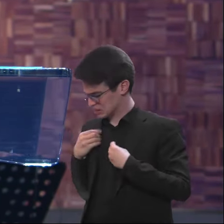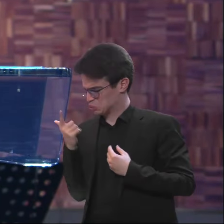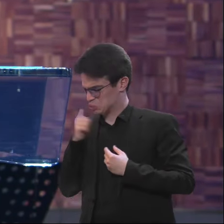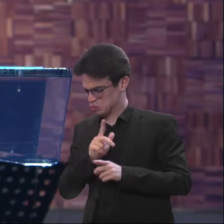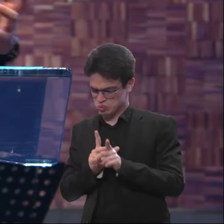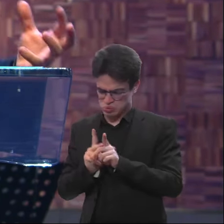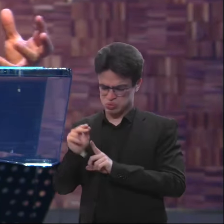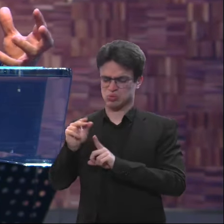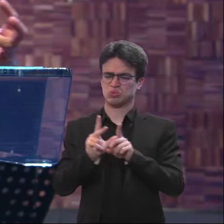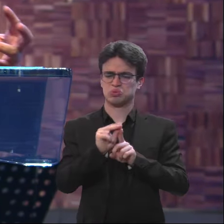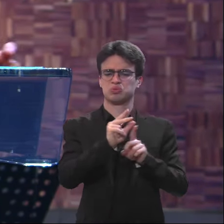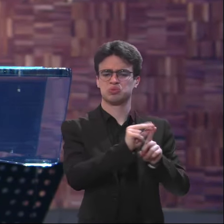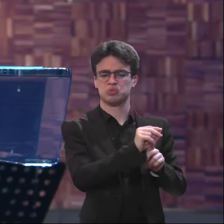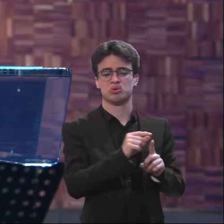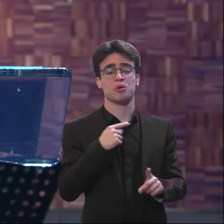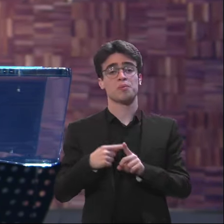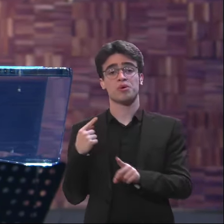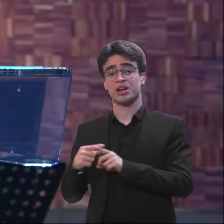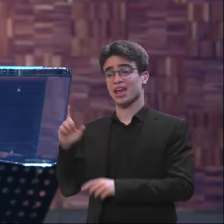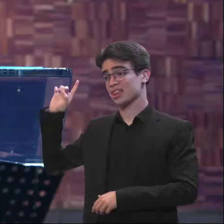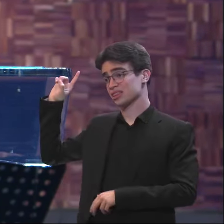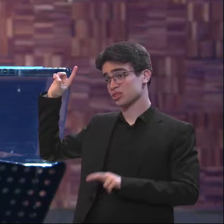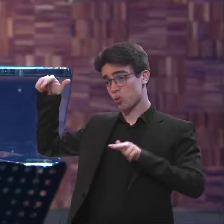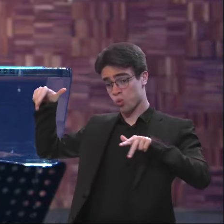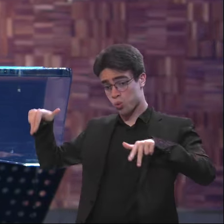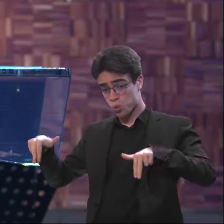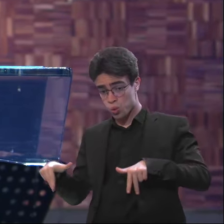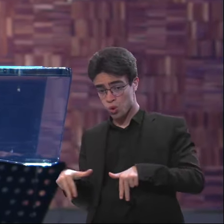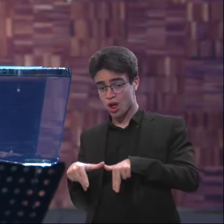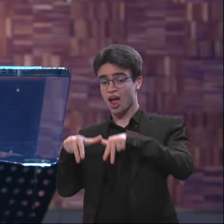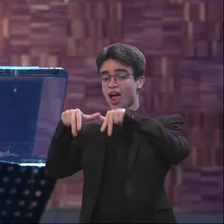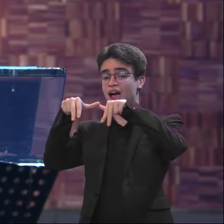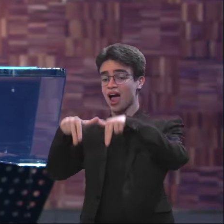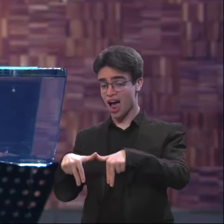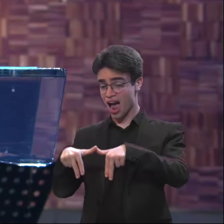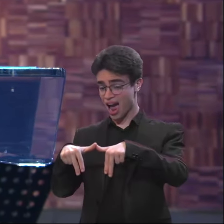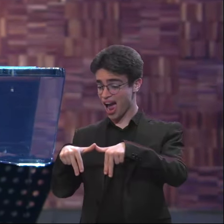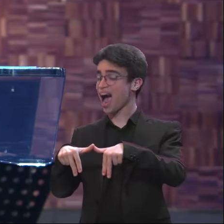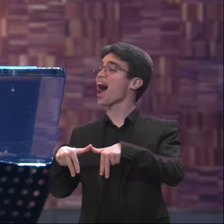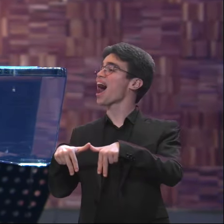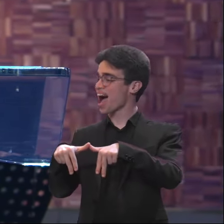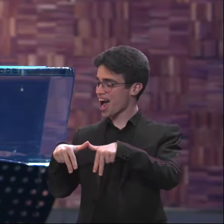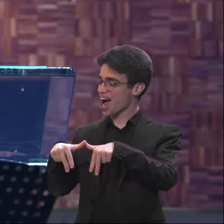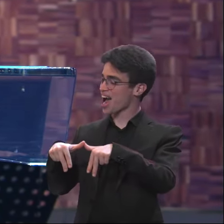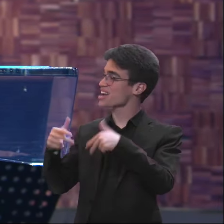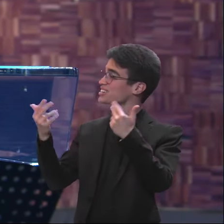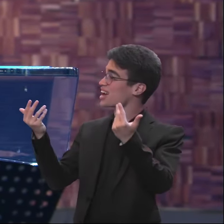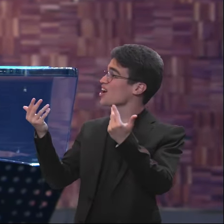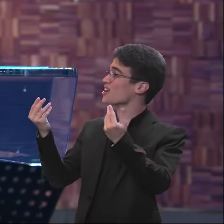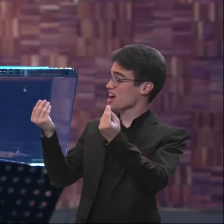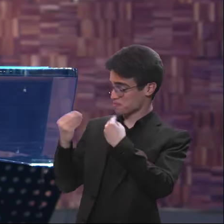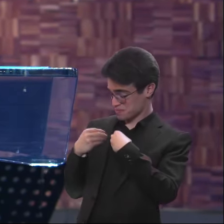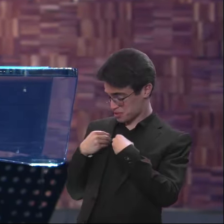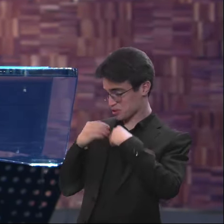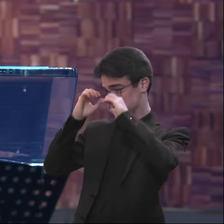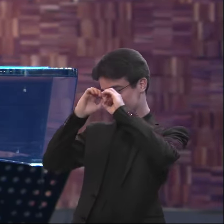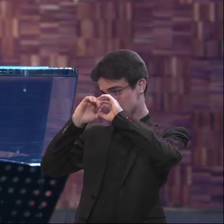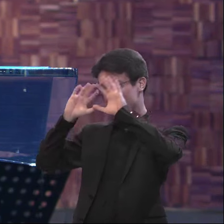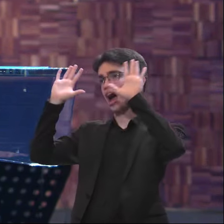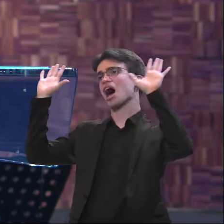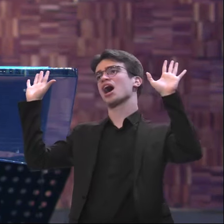Porque quando esses encontros acontecem, o Senhor abre o nosso